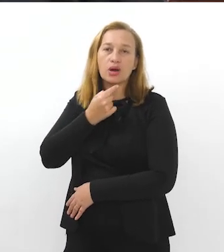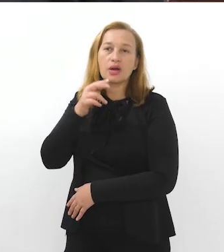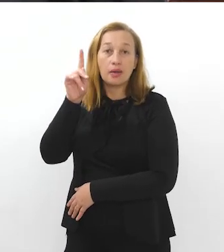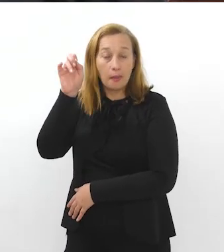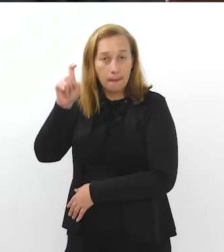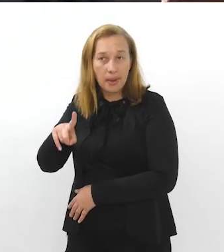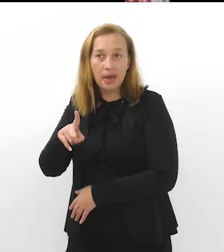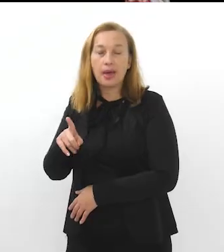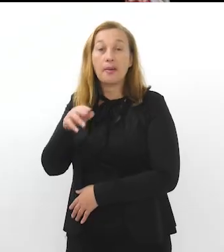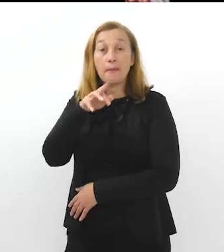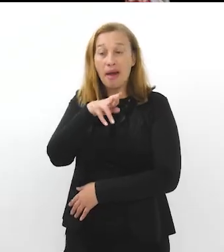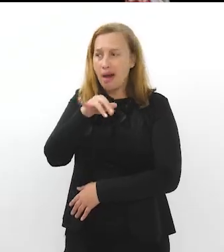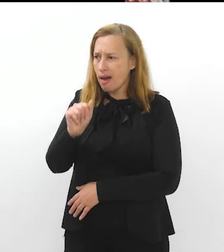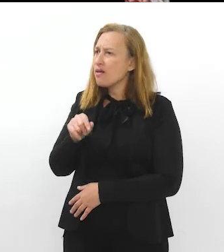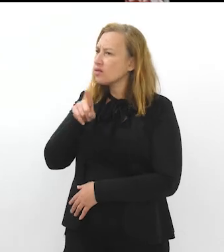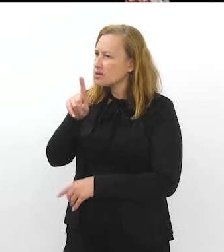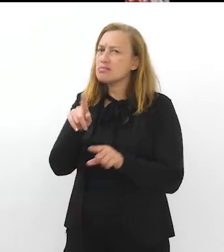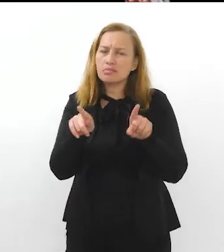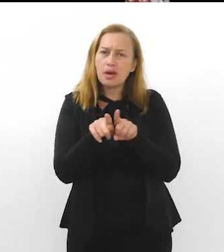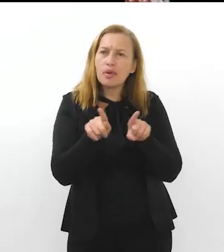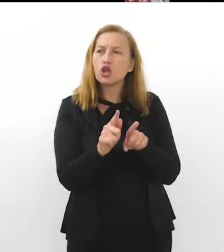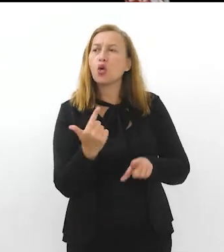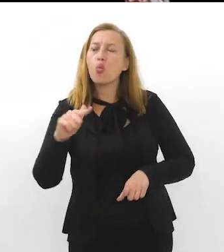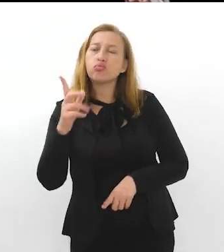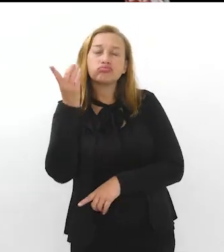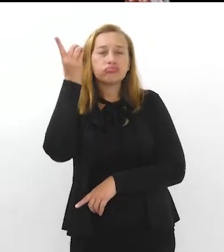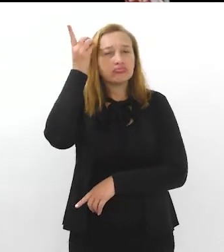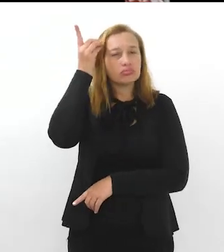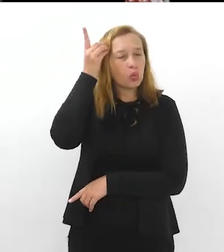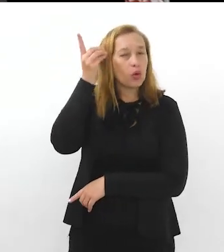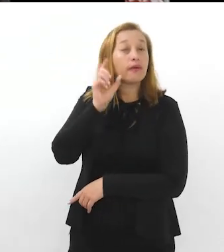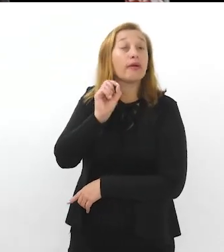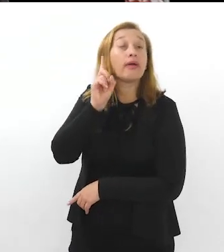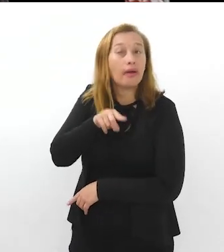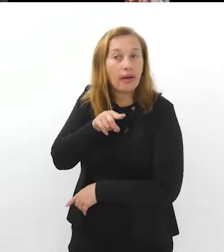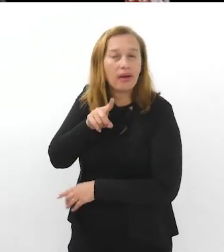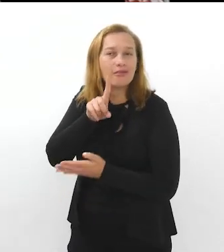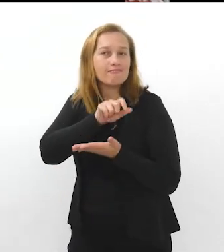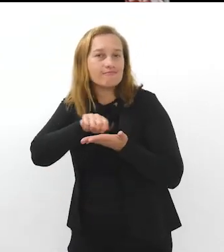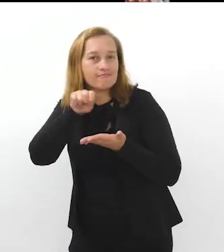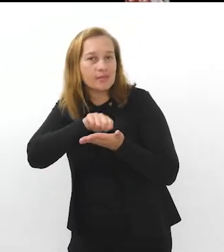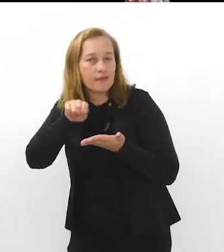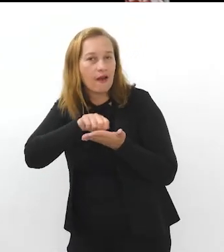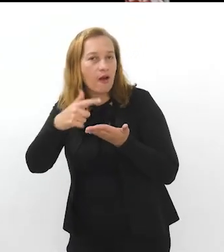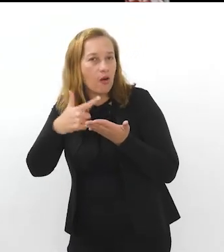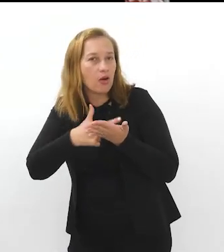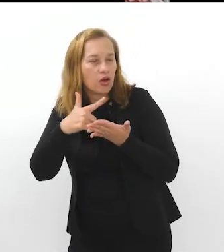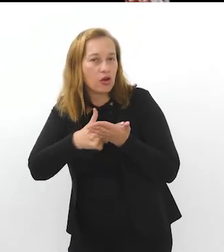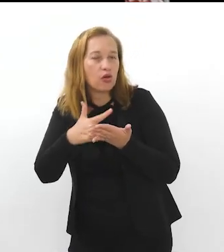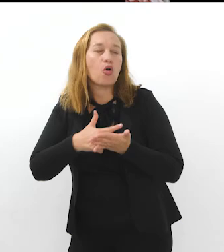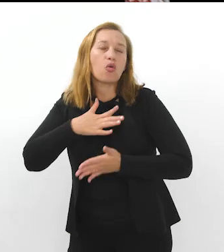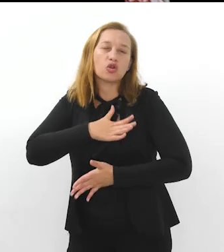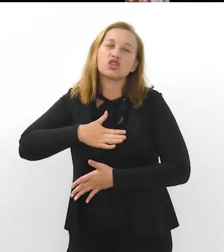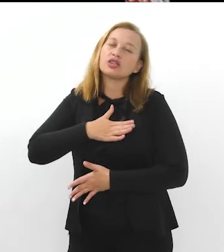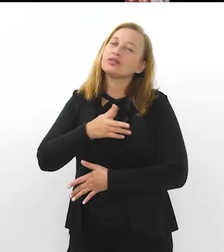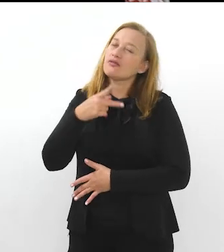boca e os pés. Maria Gorete, você também tem um outro dom, né? Que é o de escrever